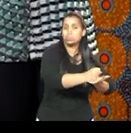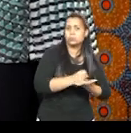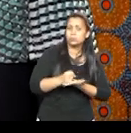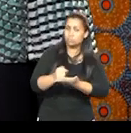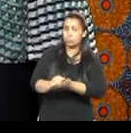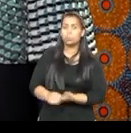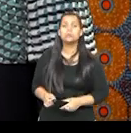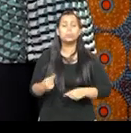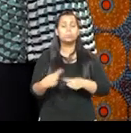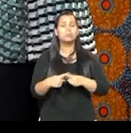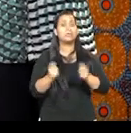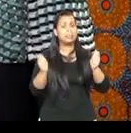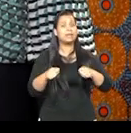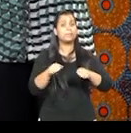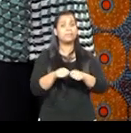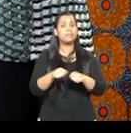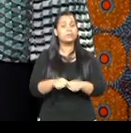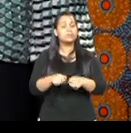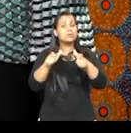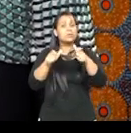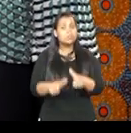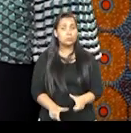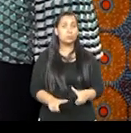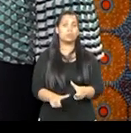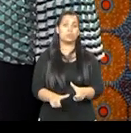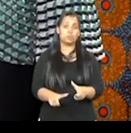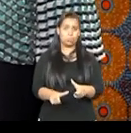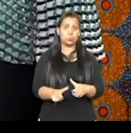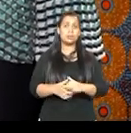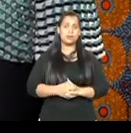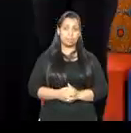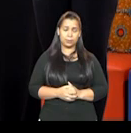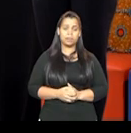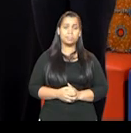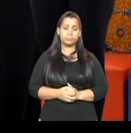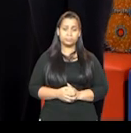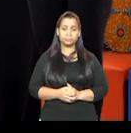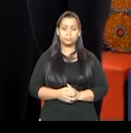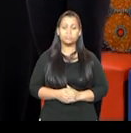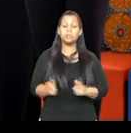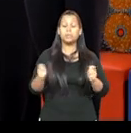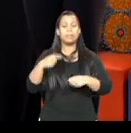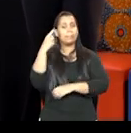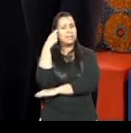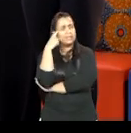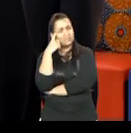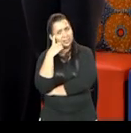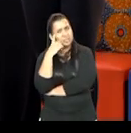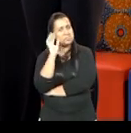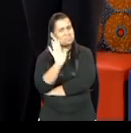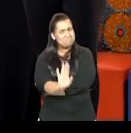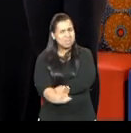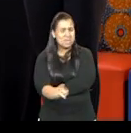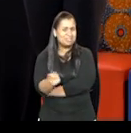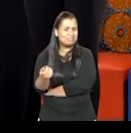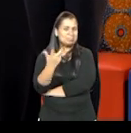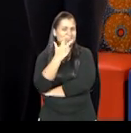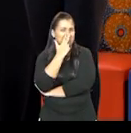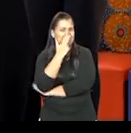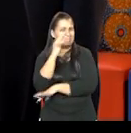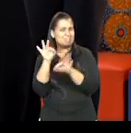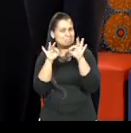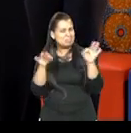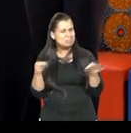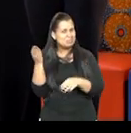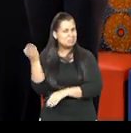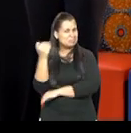pode ser feito no local da construção e com materiais dessa construção. Vocês podem estar pensando, mas essas construções não ficam muito